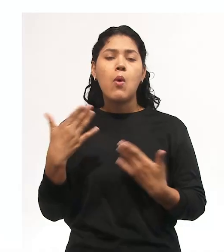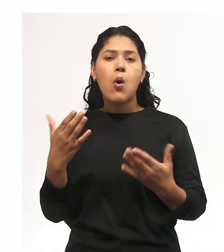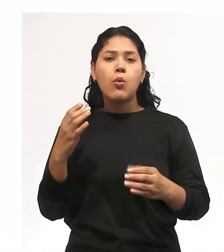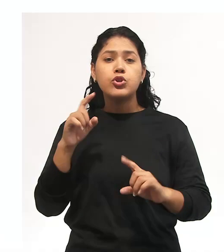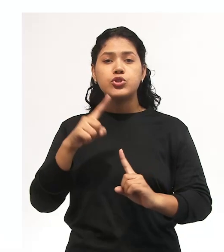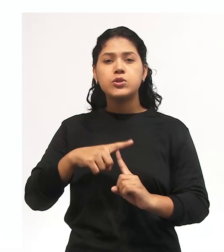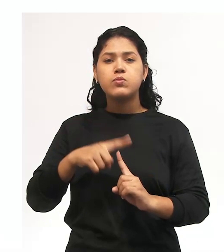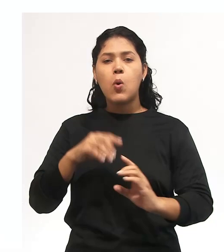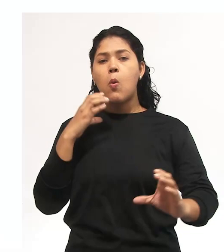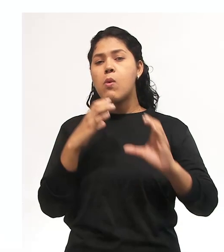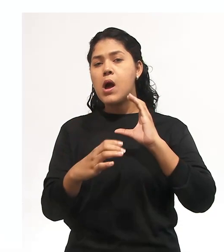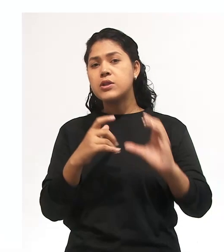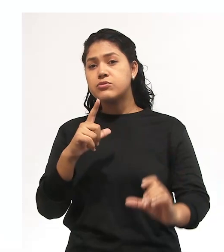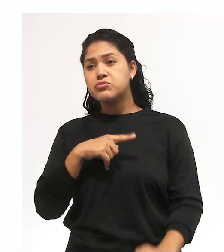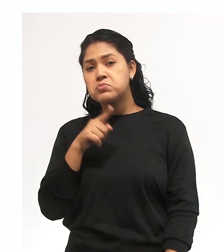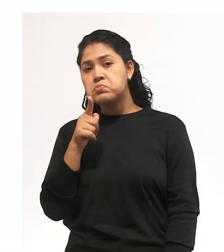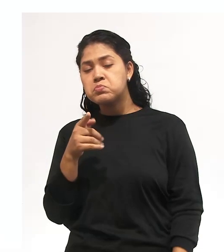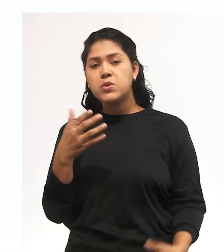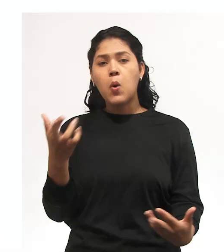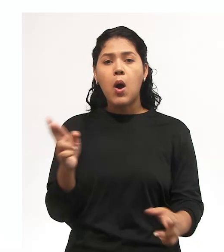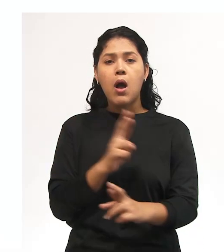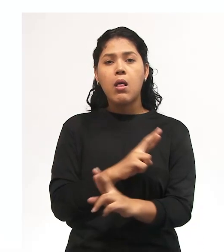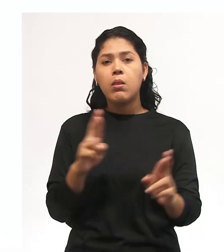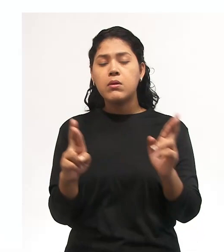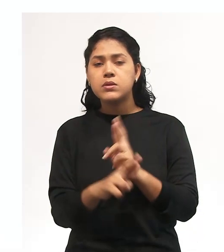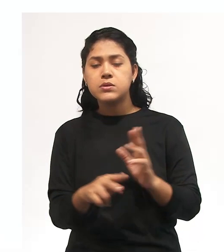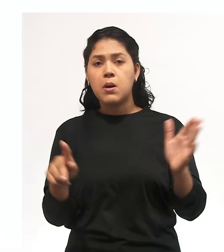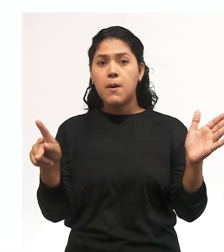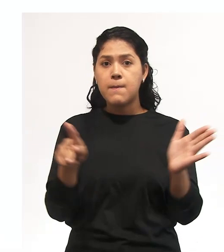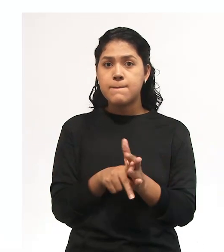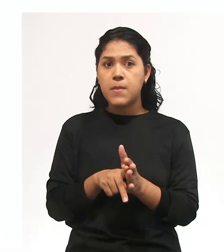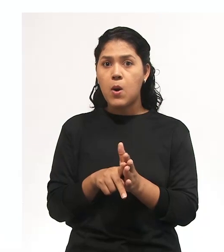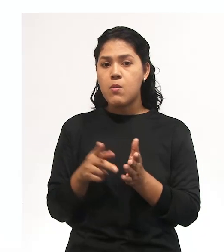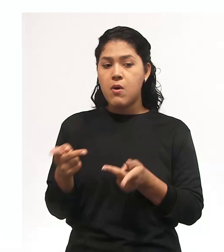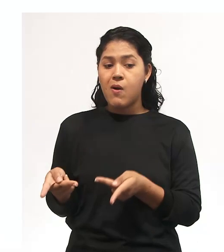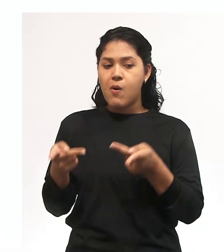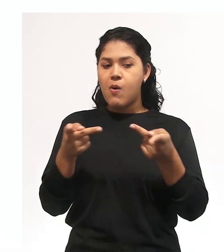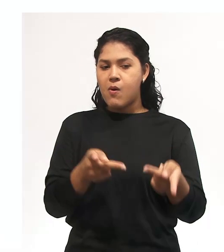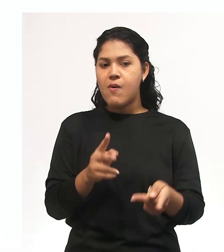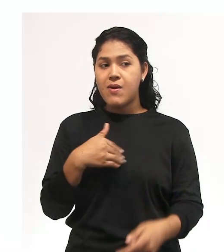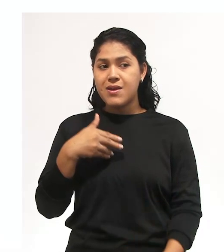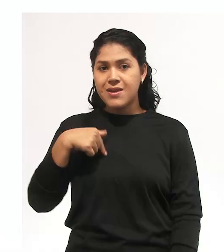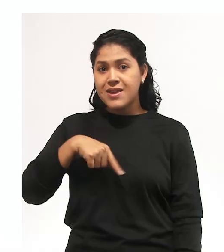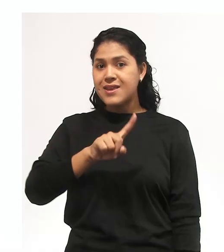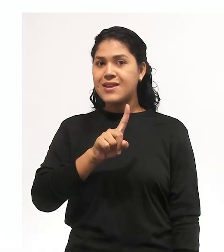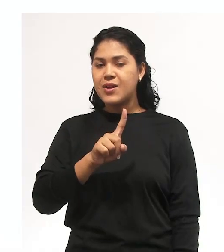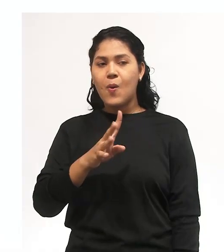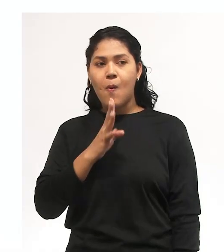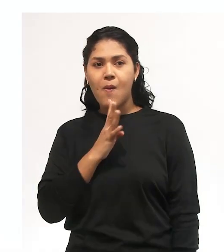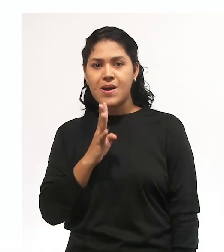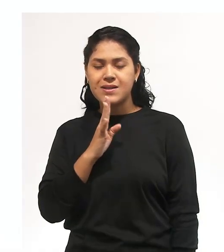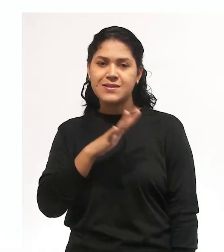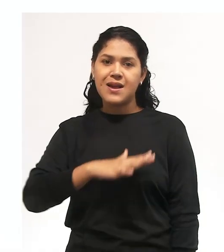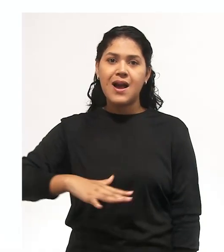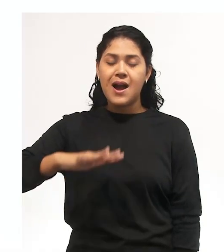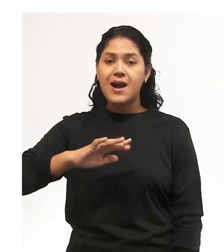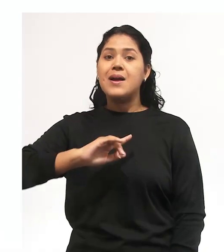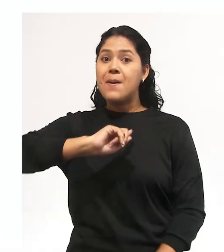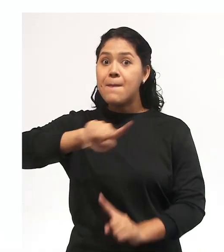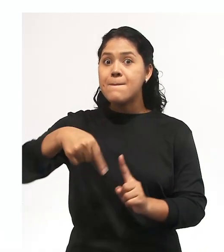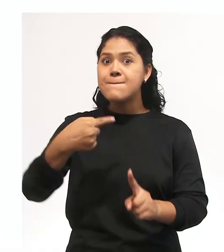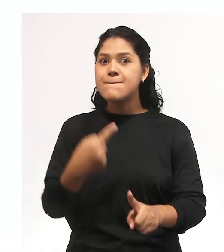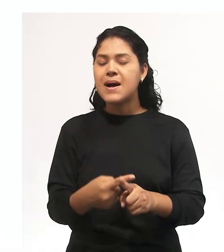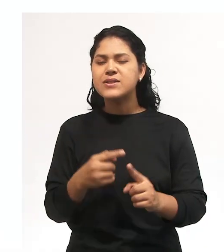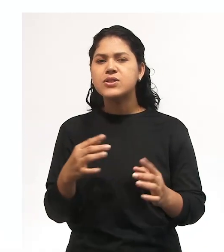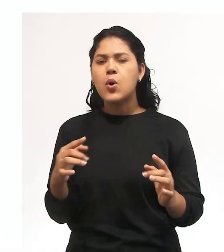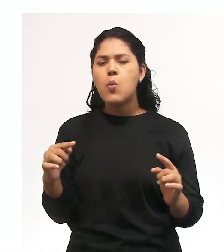de comunicação antigos, a relação da visita com o conteúdo de geografia, que é a disciplina que eu